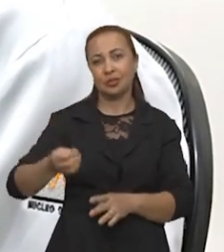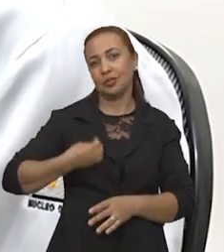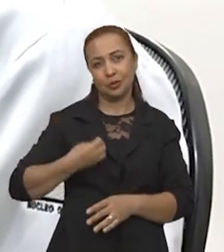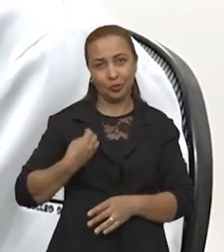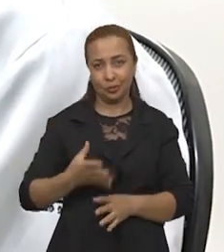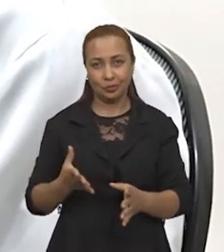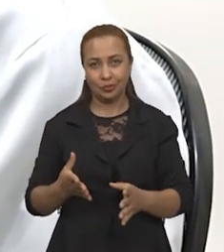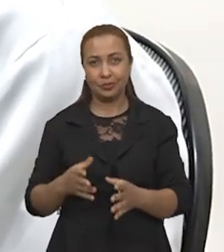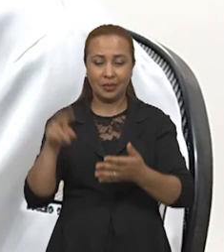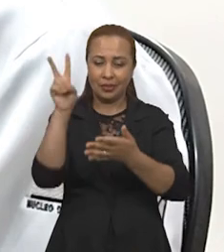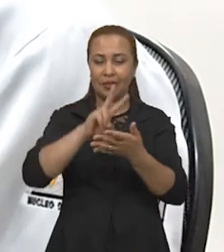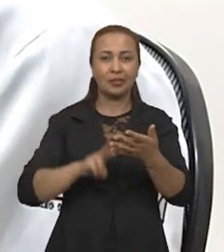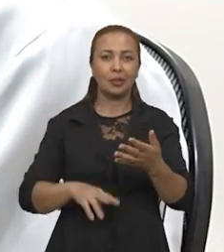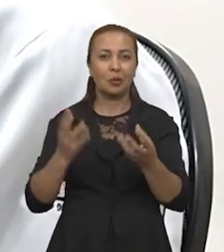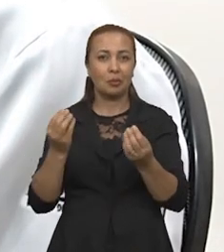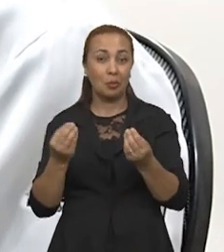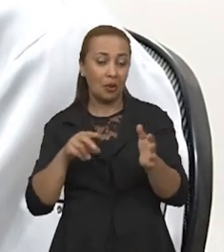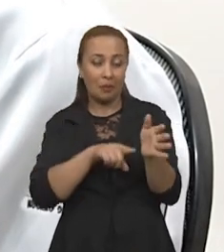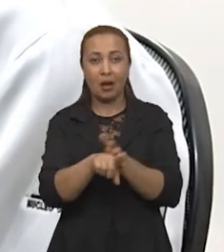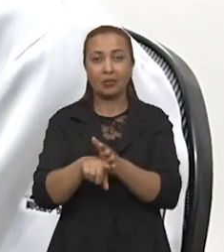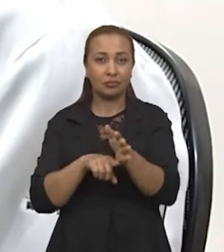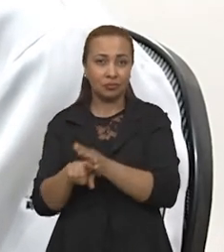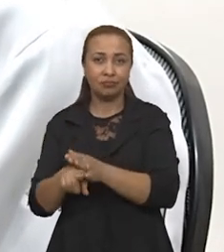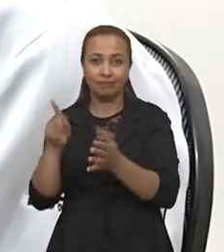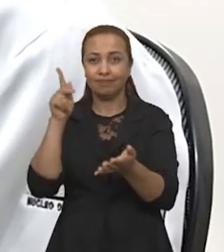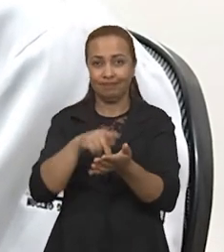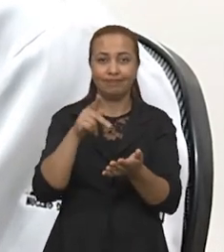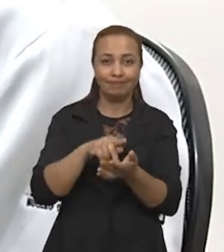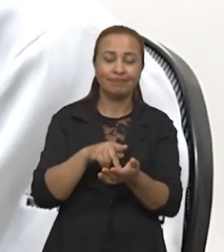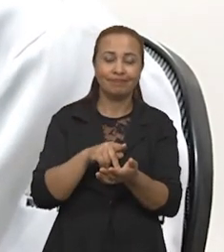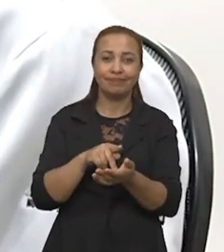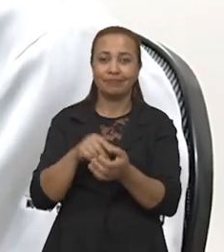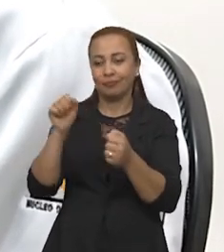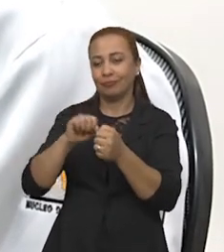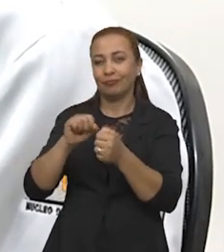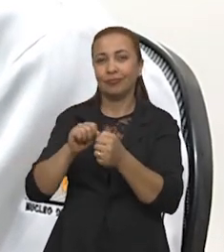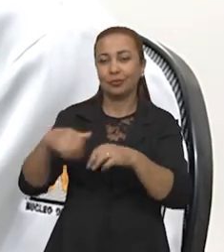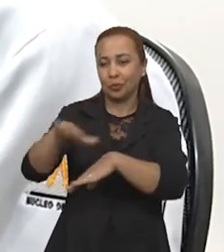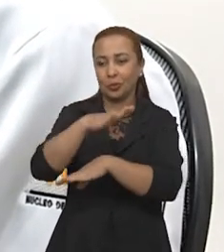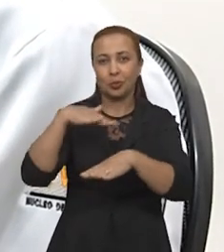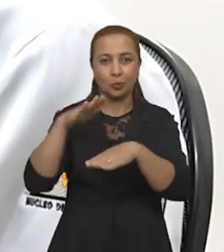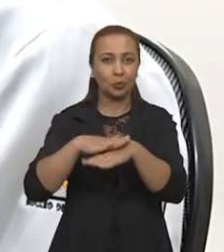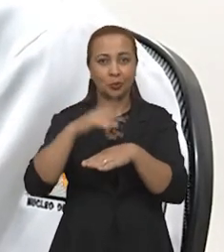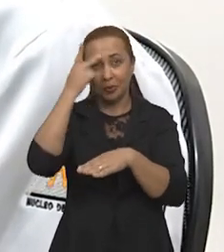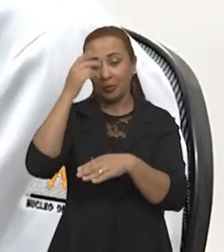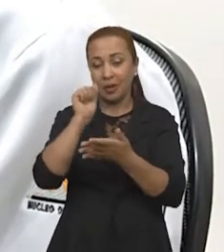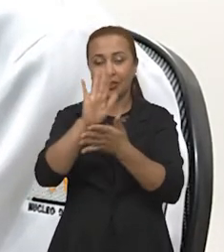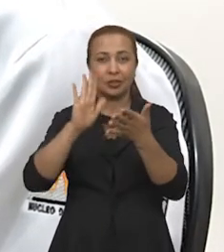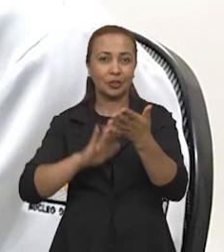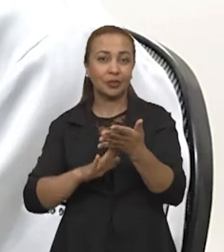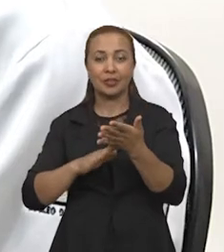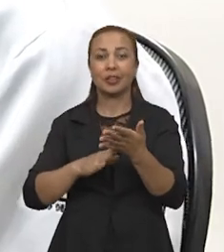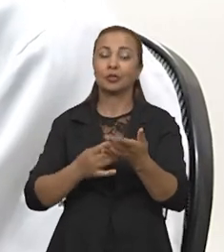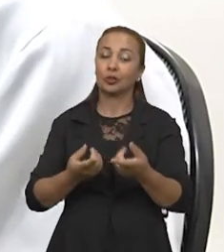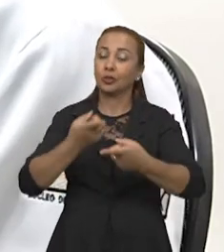já existem na literatura muitas pesquisas realizadas sobre elas, né? Tanto para